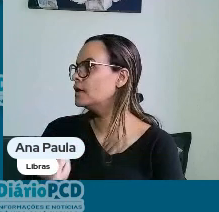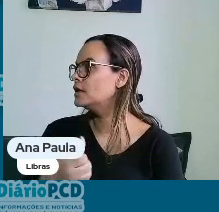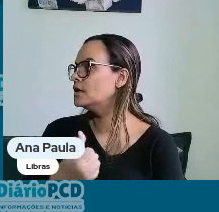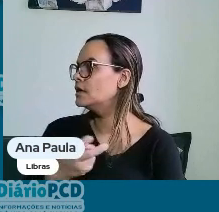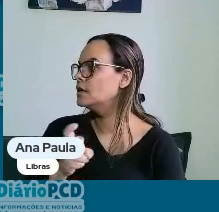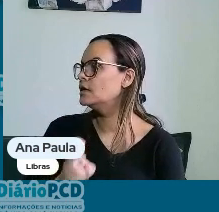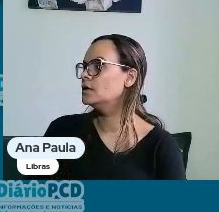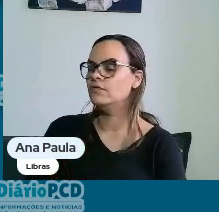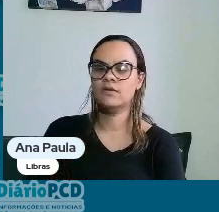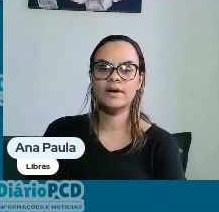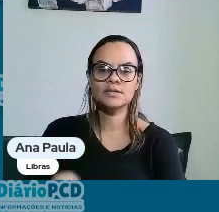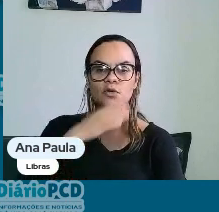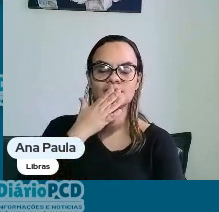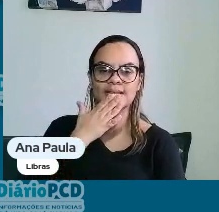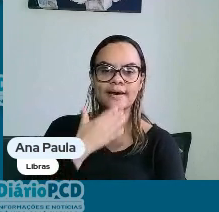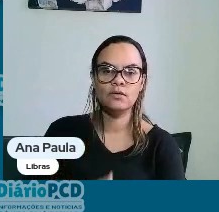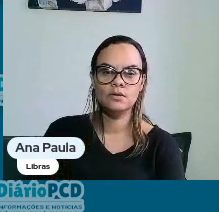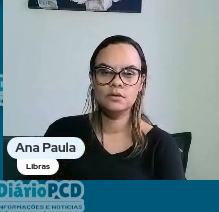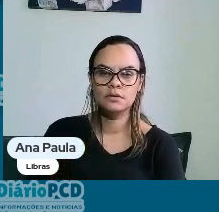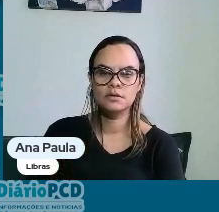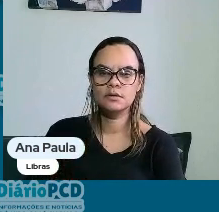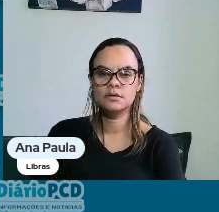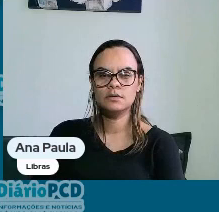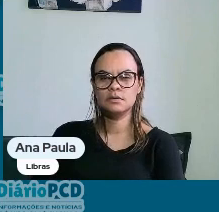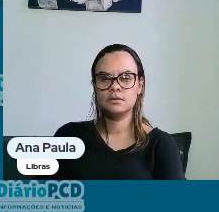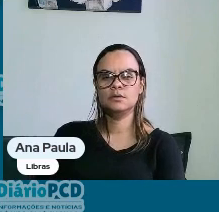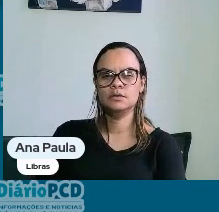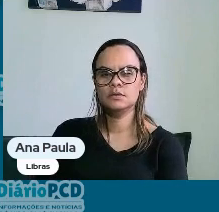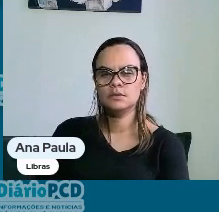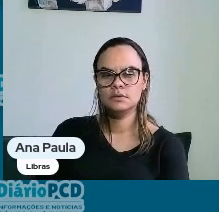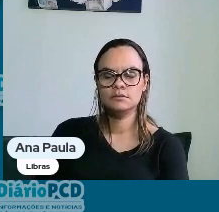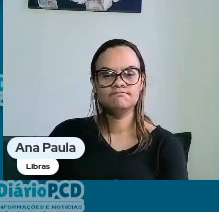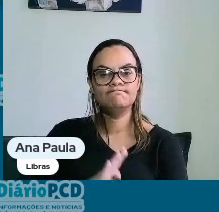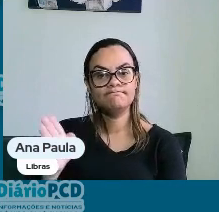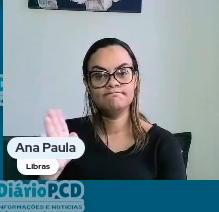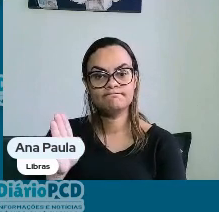3,65% de PIS/COFINS, pulam de 8,70% para